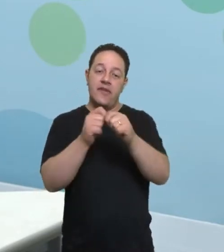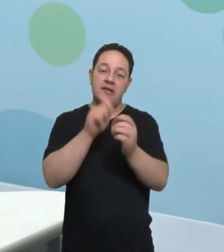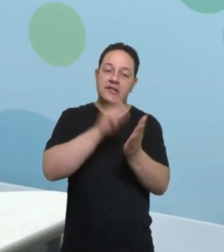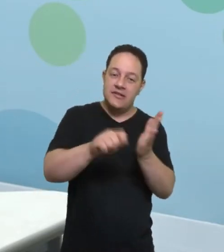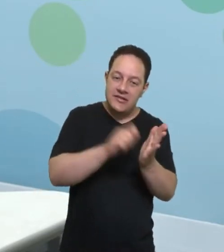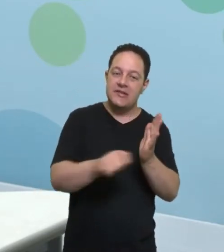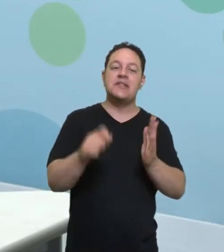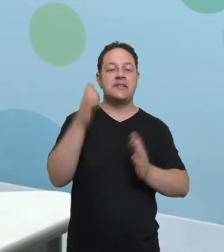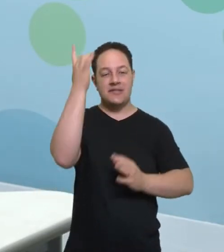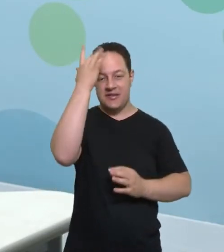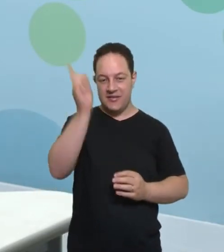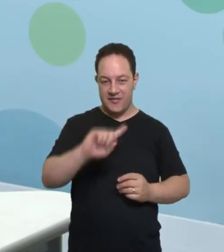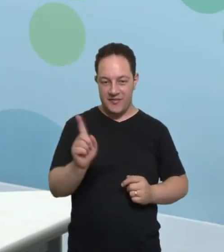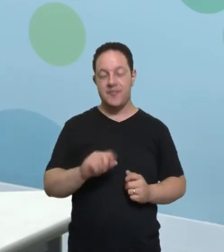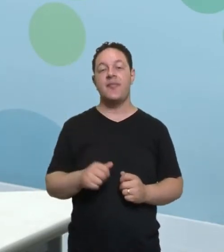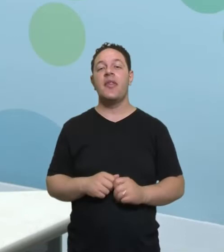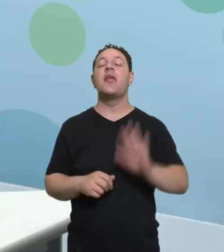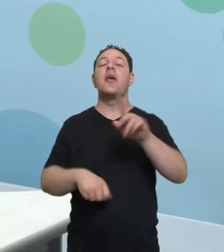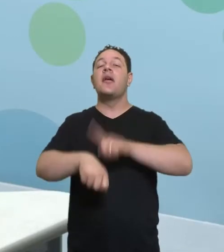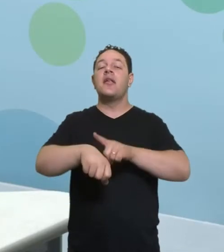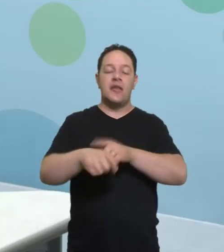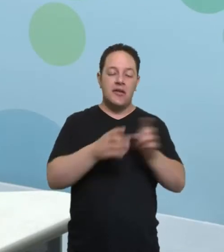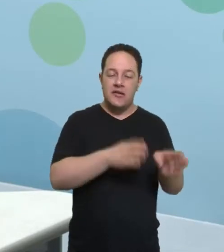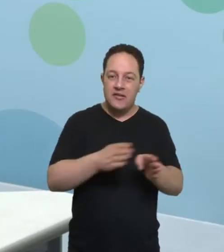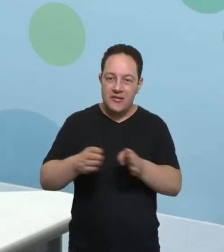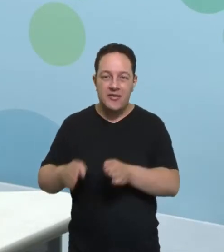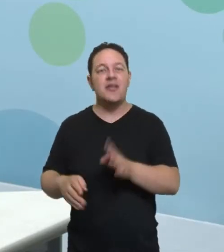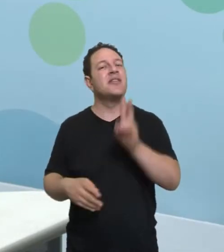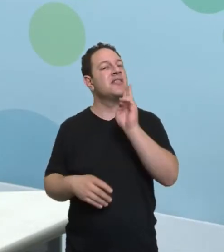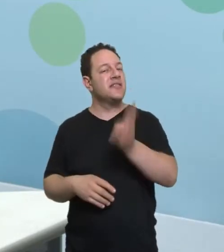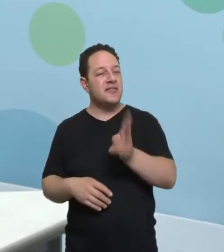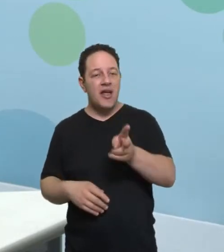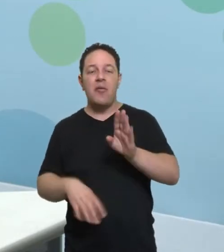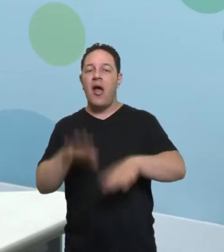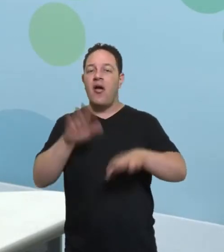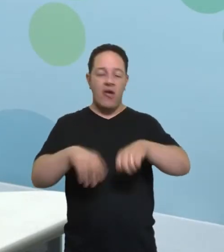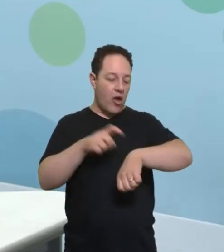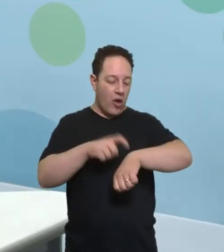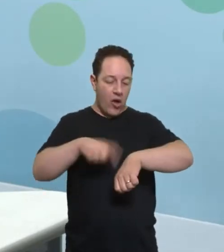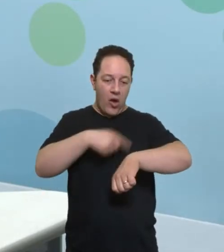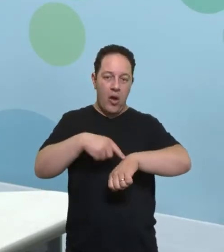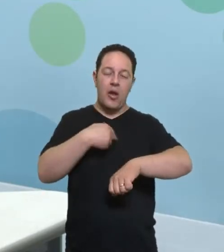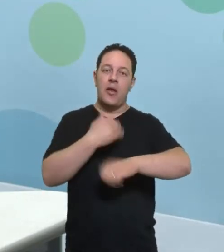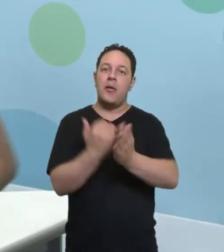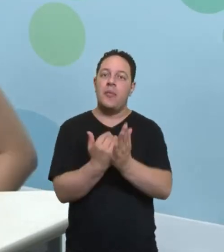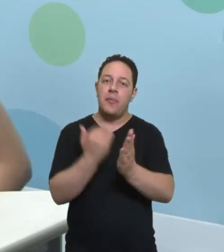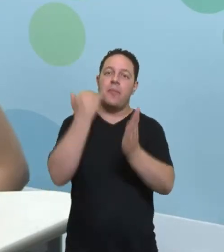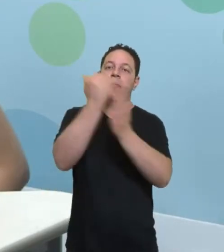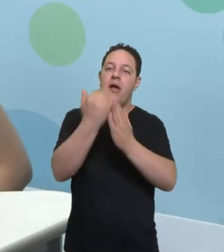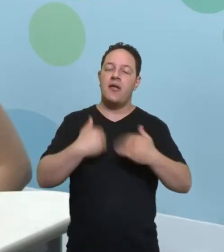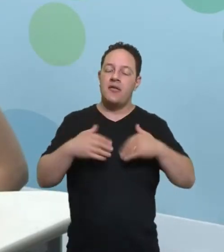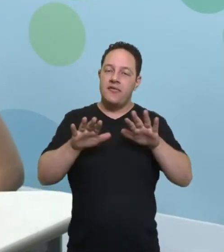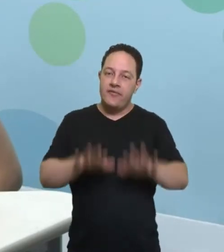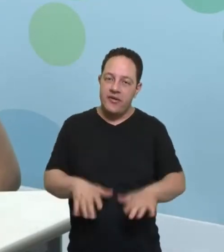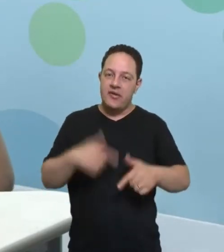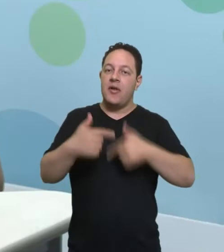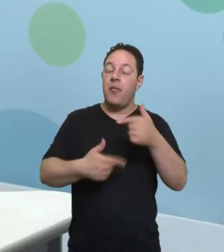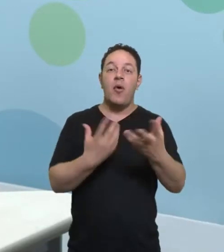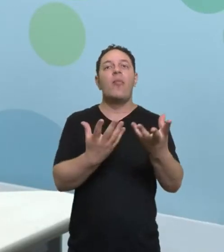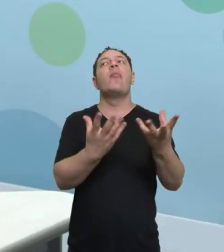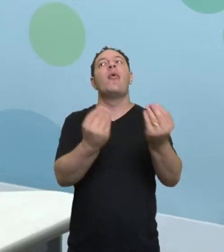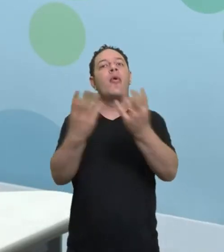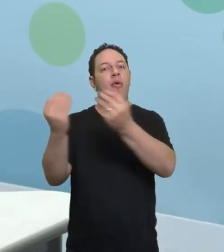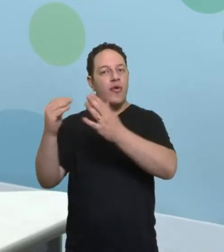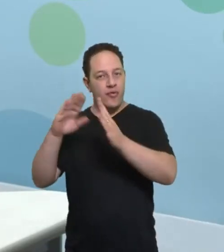desafio organização do tempo ficava sempre a mais na minha carga horária Eu acho que isso também vários professores